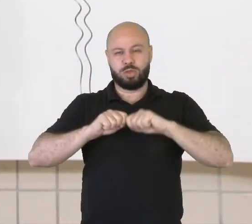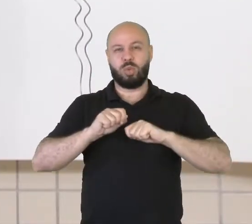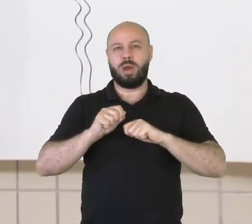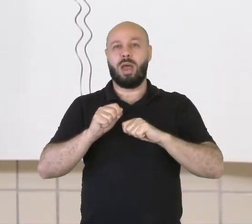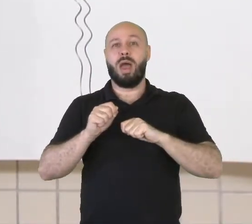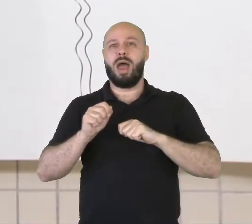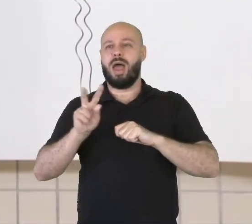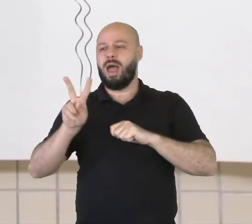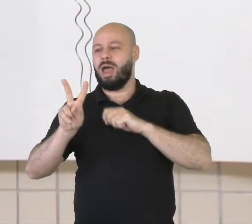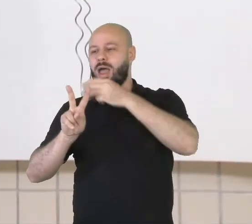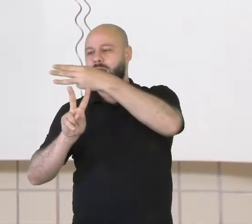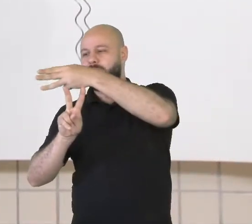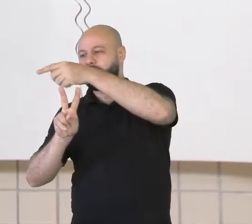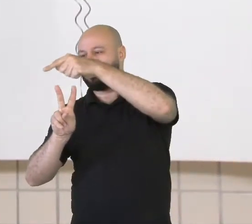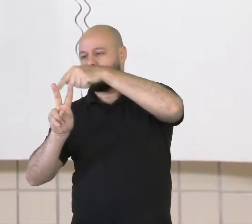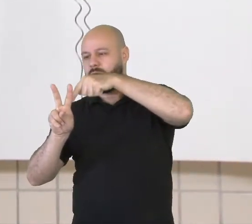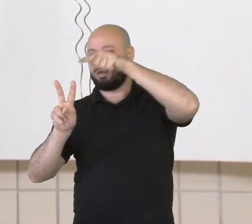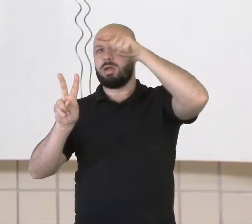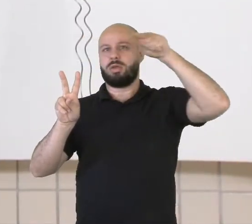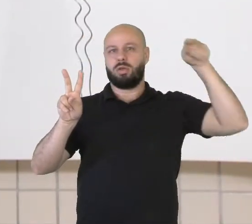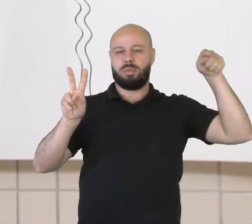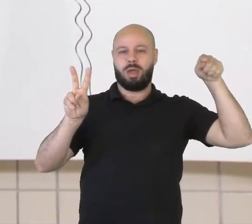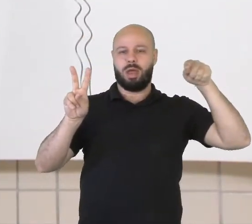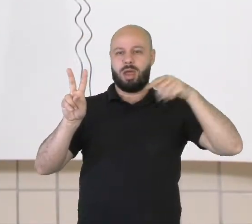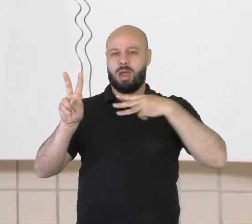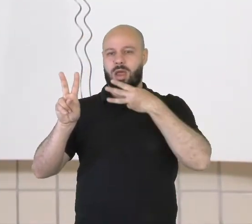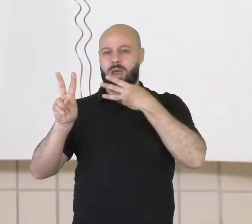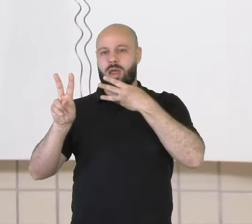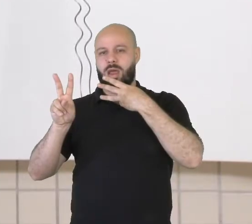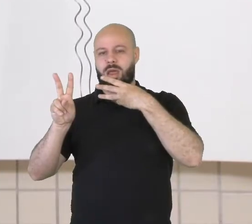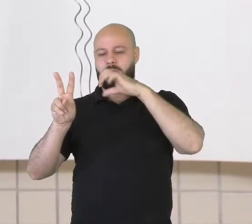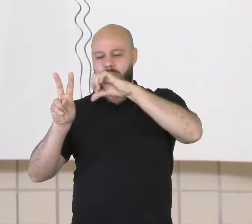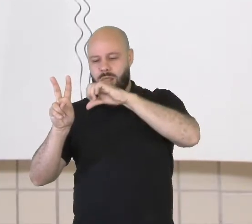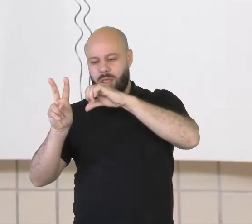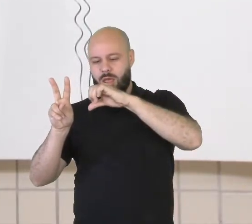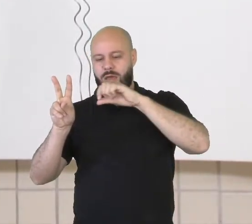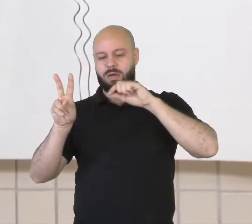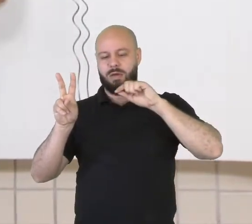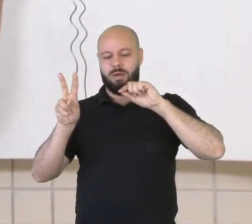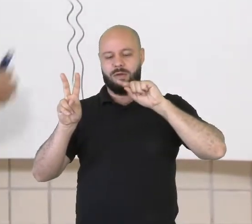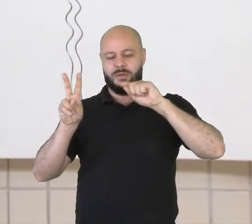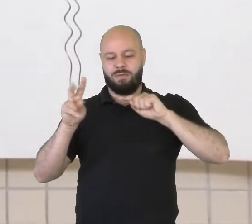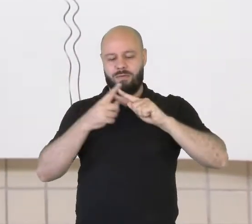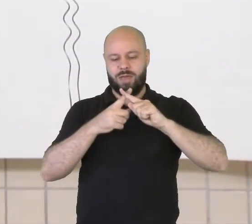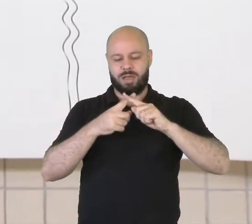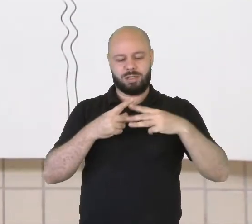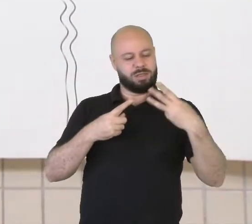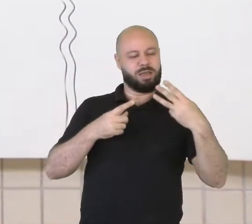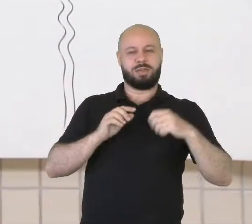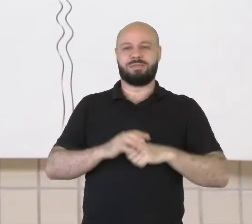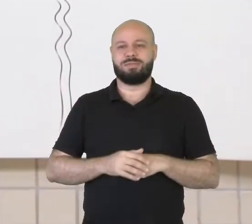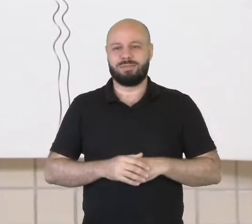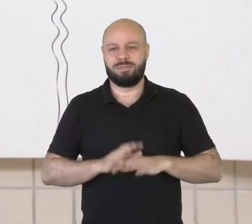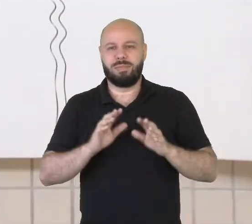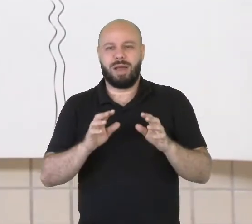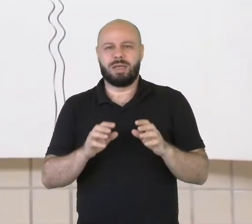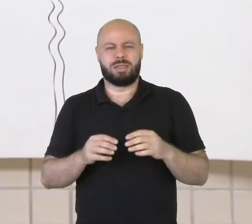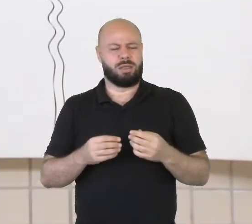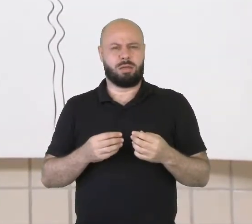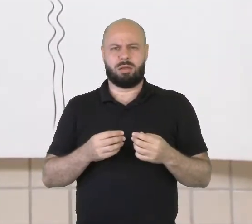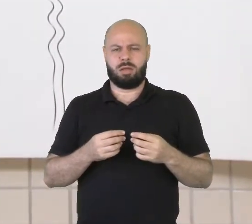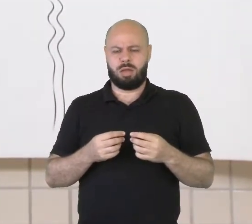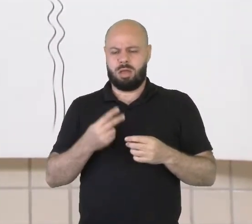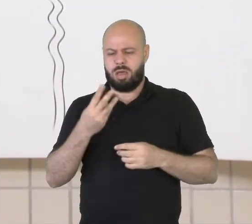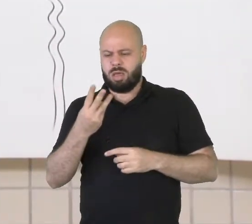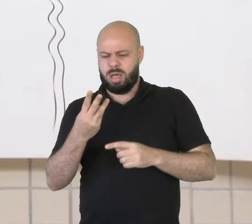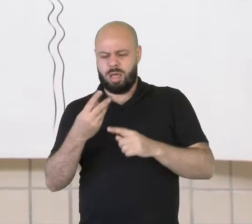dentro de um só radical. 3 vezes 9 são 27. Bom, você deve estar se perguntando, professor, por que